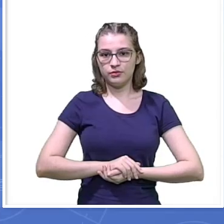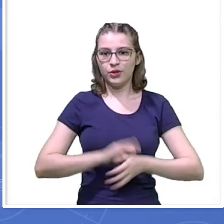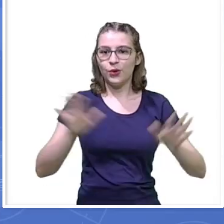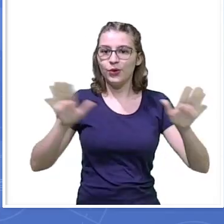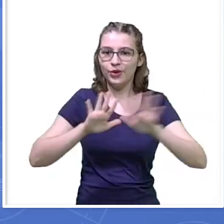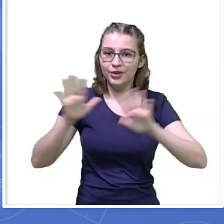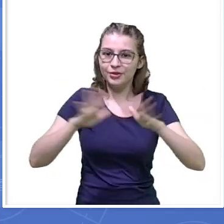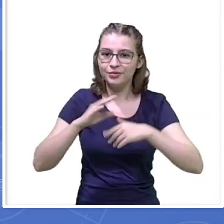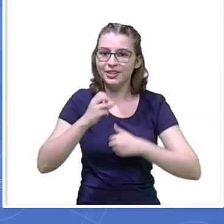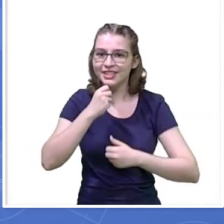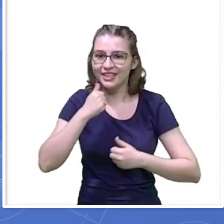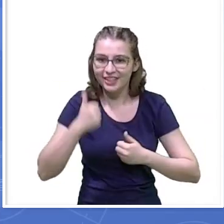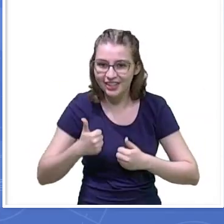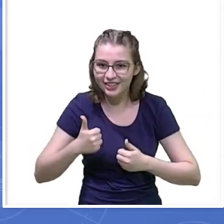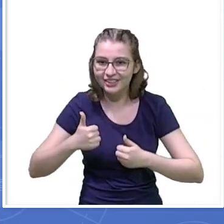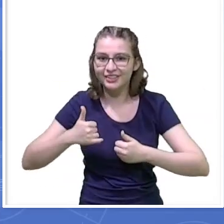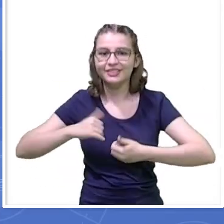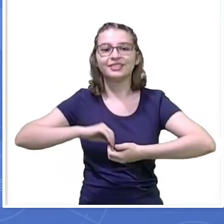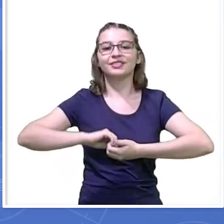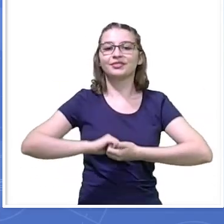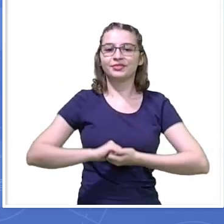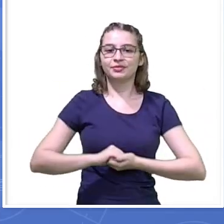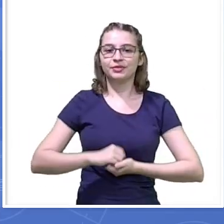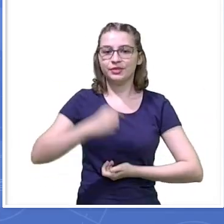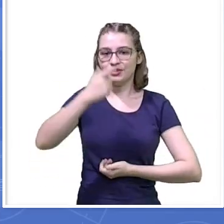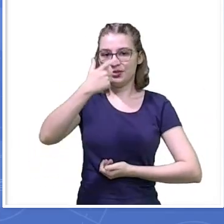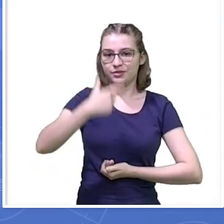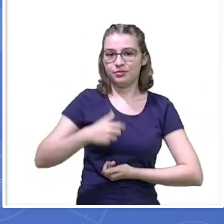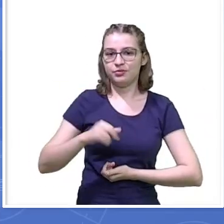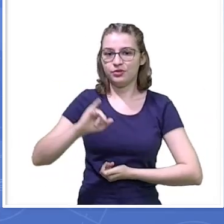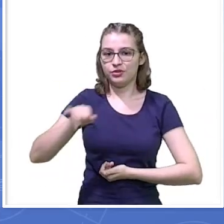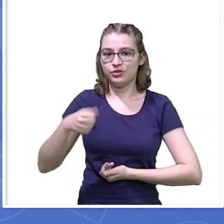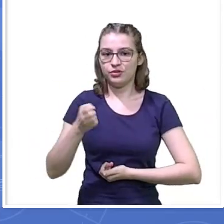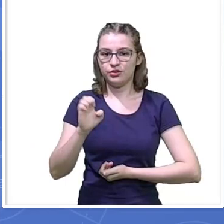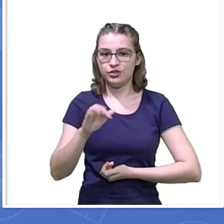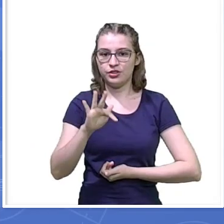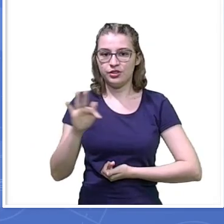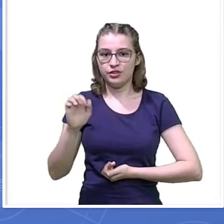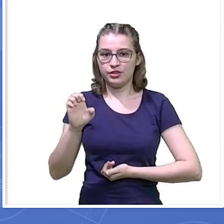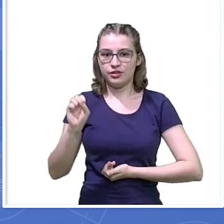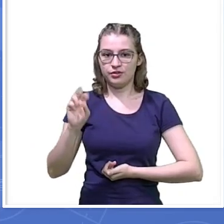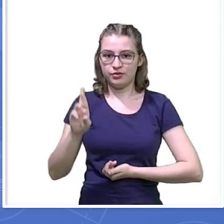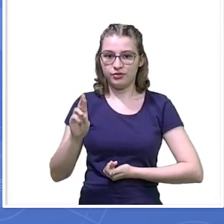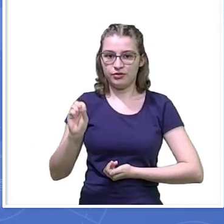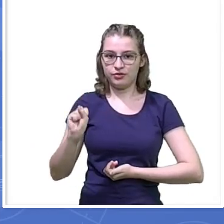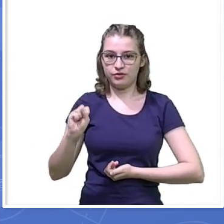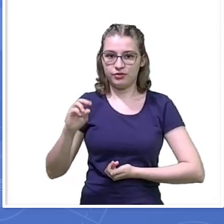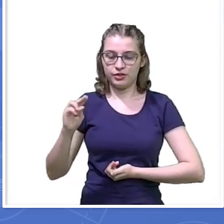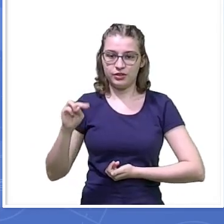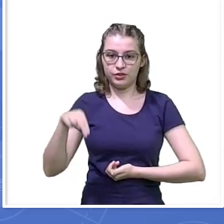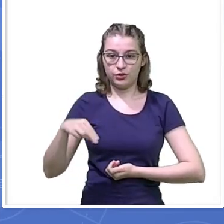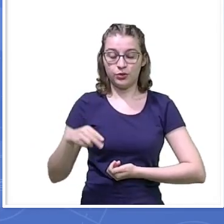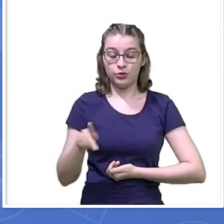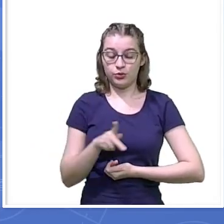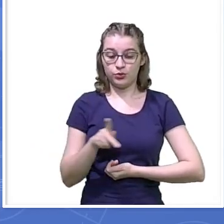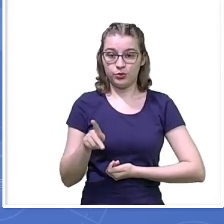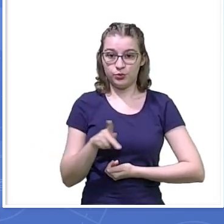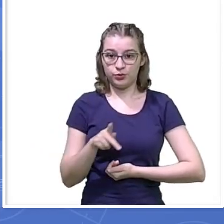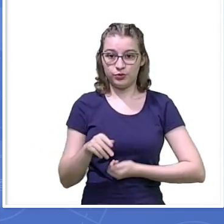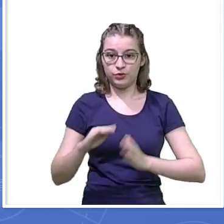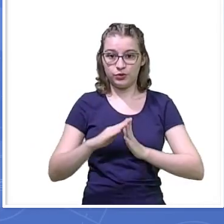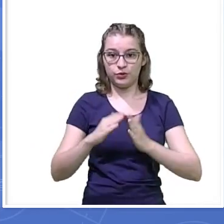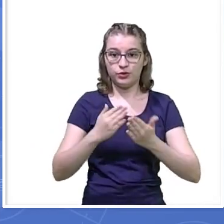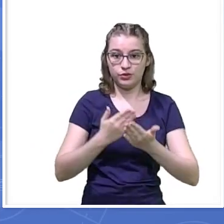aí, pessoal do primeiro ano, tudo bem com vocês? Sou o professor Jefferson, um dos professores do Aula em Casa Amazonas, aqui, dos professores